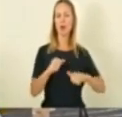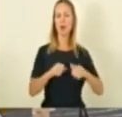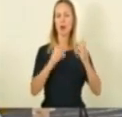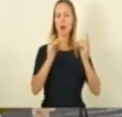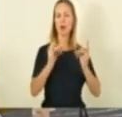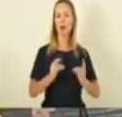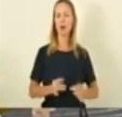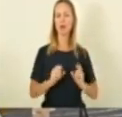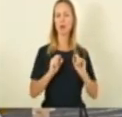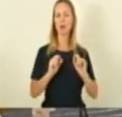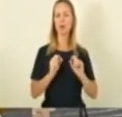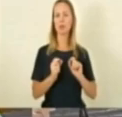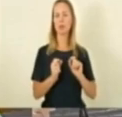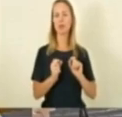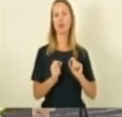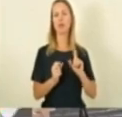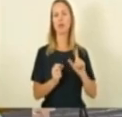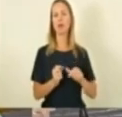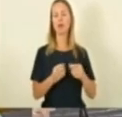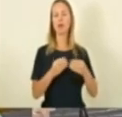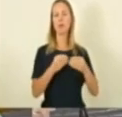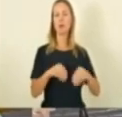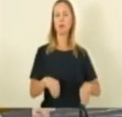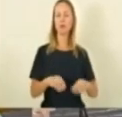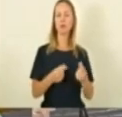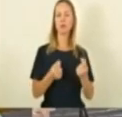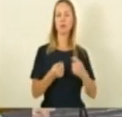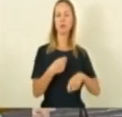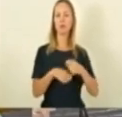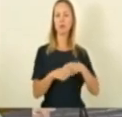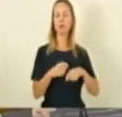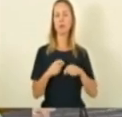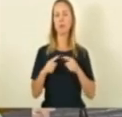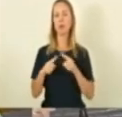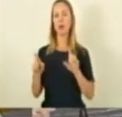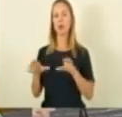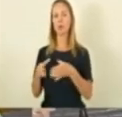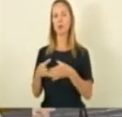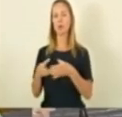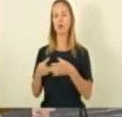relação a impacto financeiro, mas na Comissão de Justiça eu vou dar pela